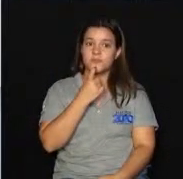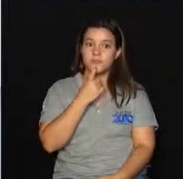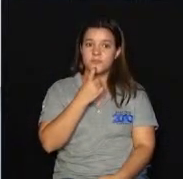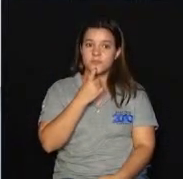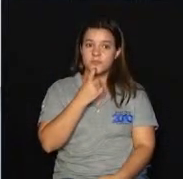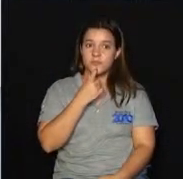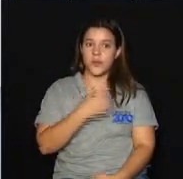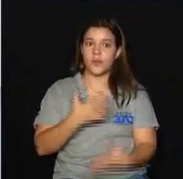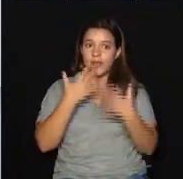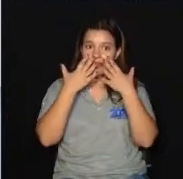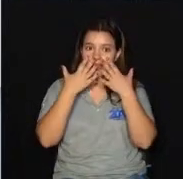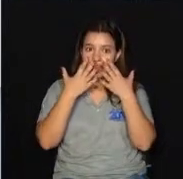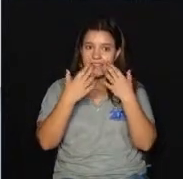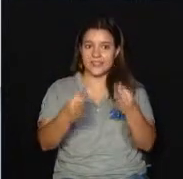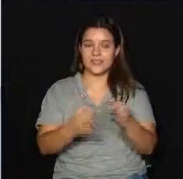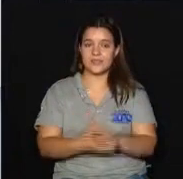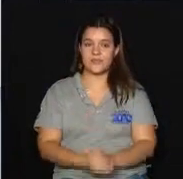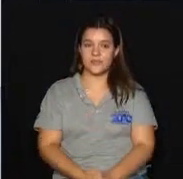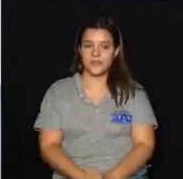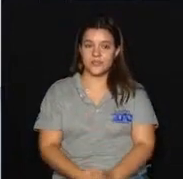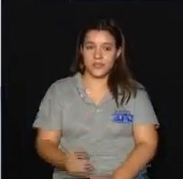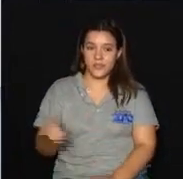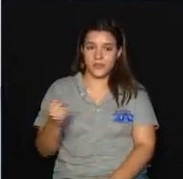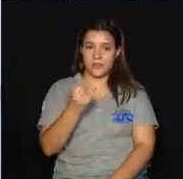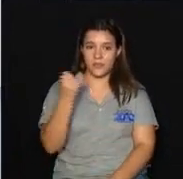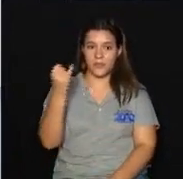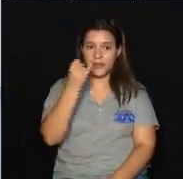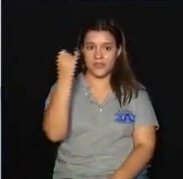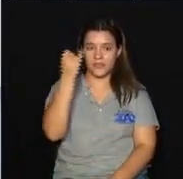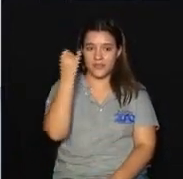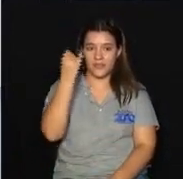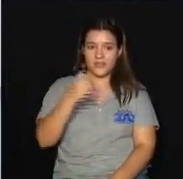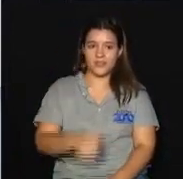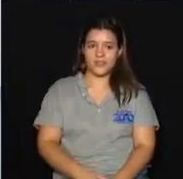Campinas. Atenção, hein? Uma atualização importante.